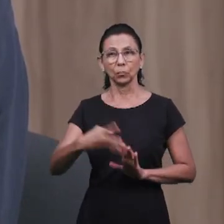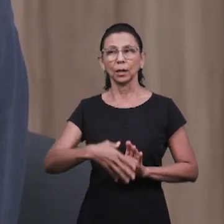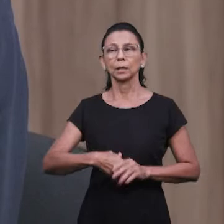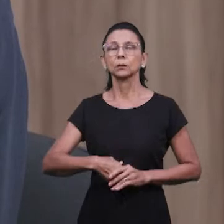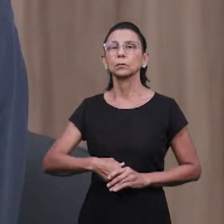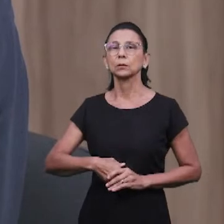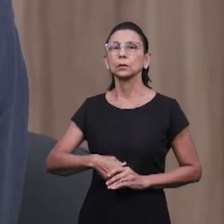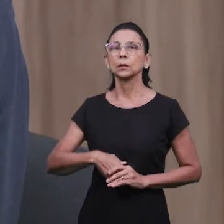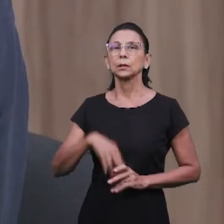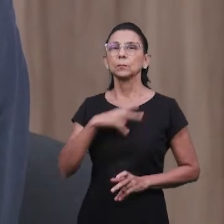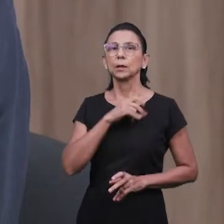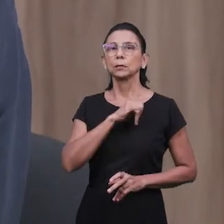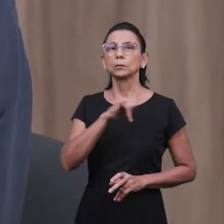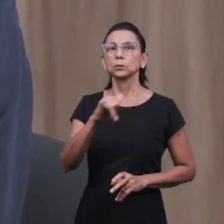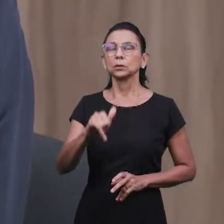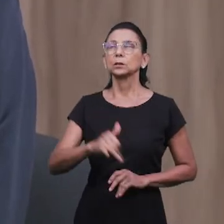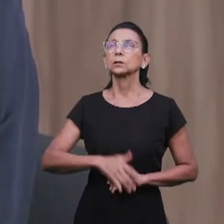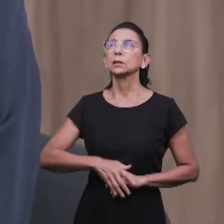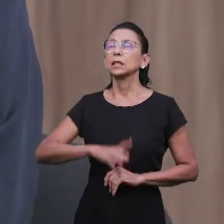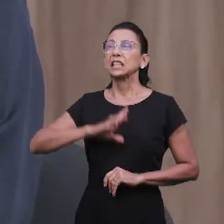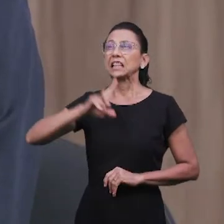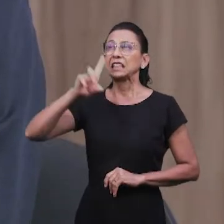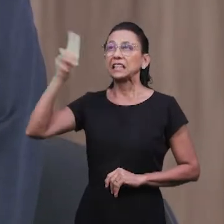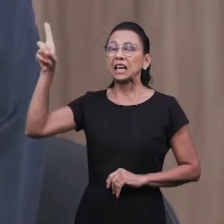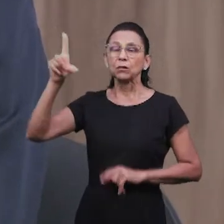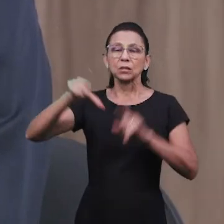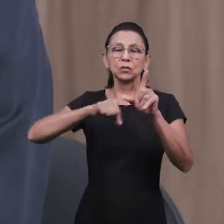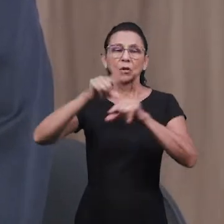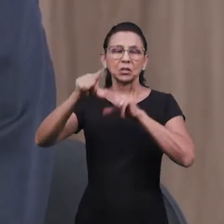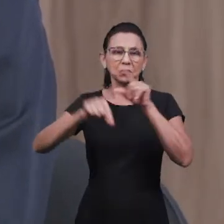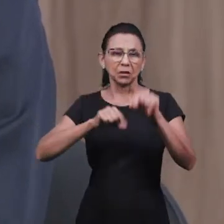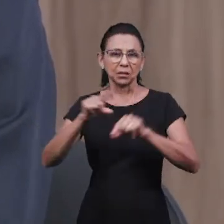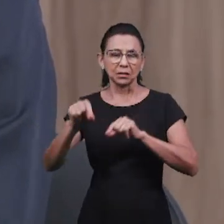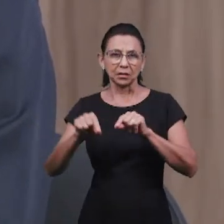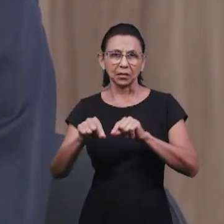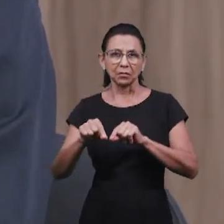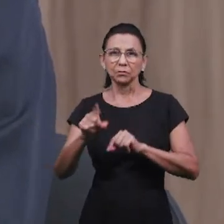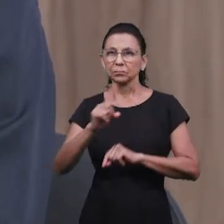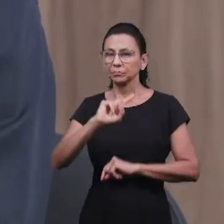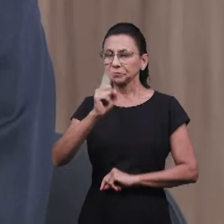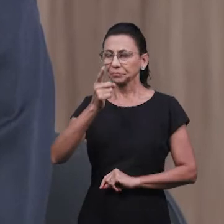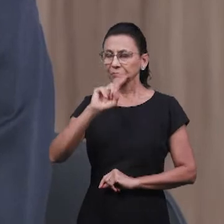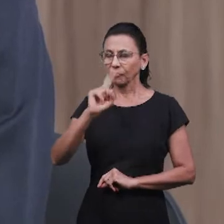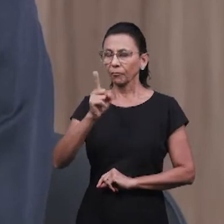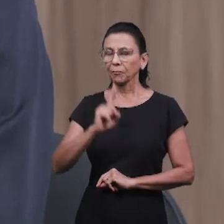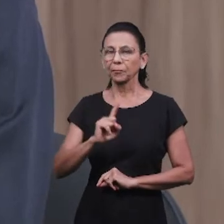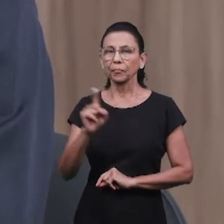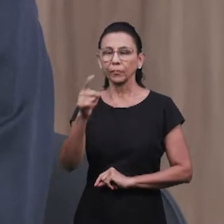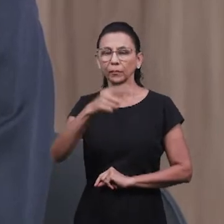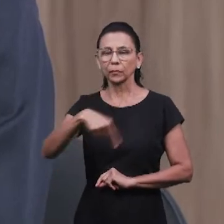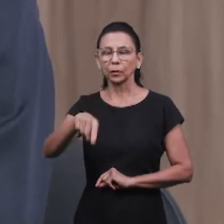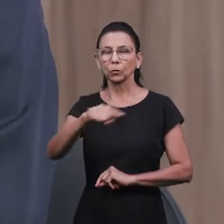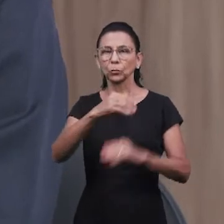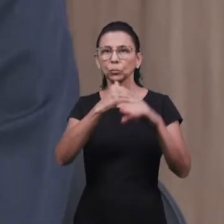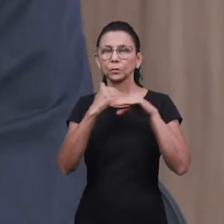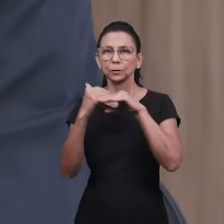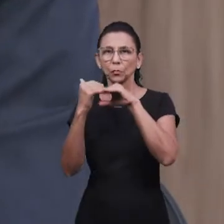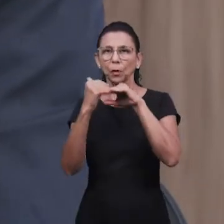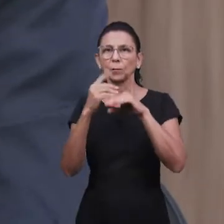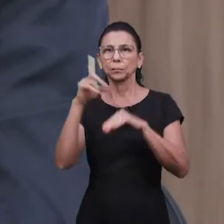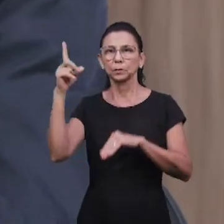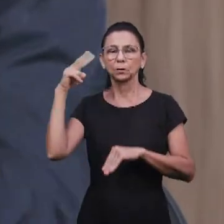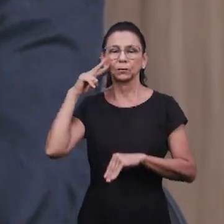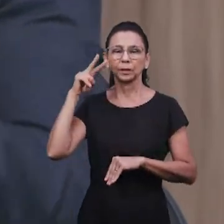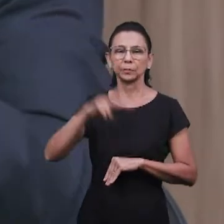verdade que Deus não faz acepção de pessoas. Nós podemos fazer, mas Deus não faz. Assim como Pedro e os demais pensaram